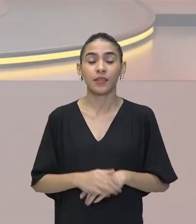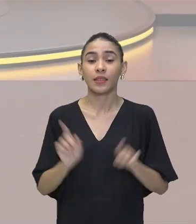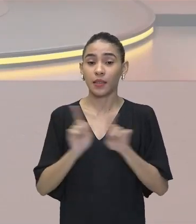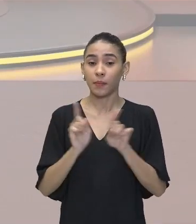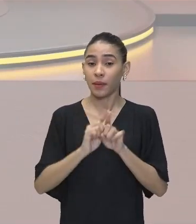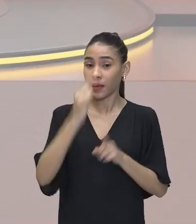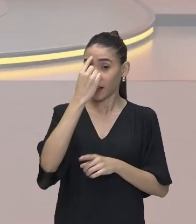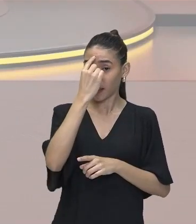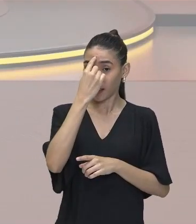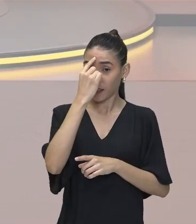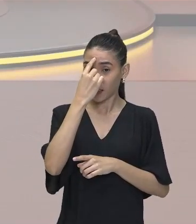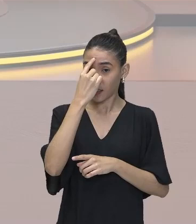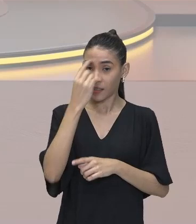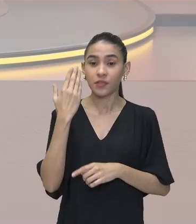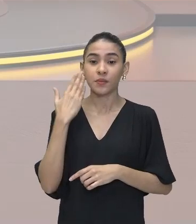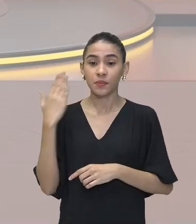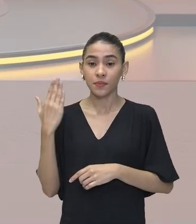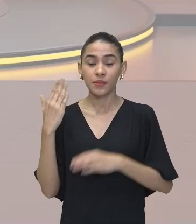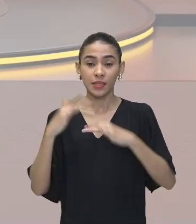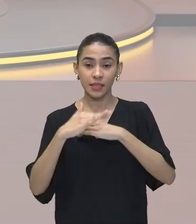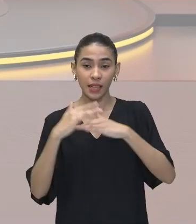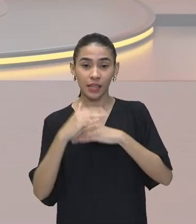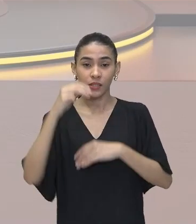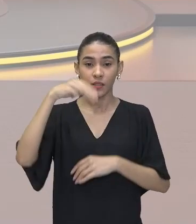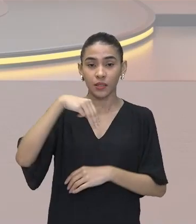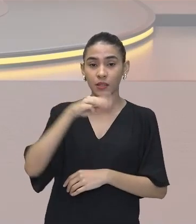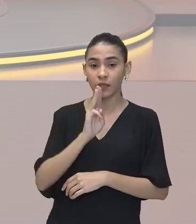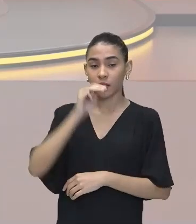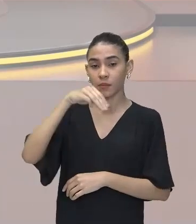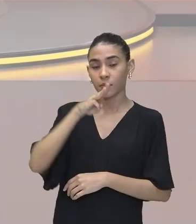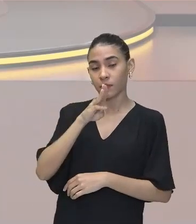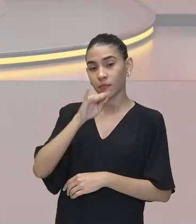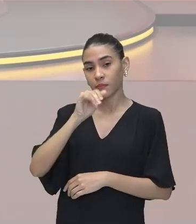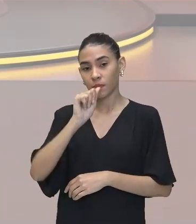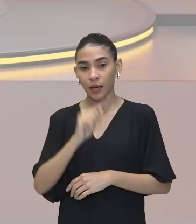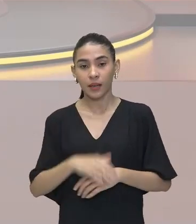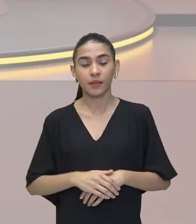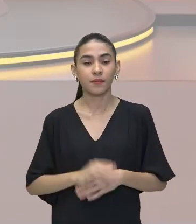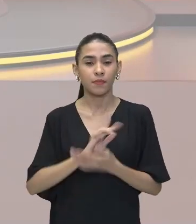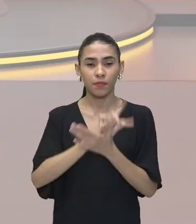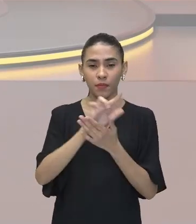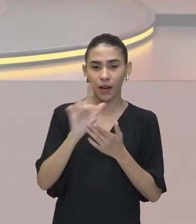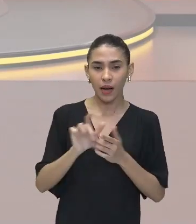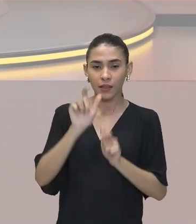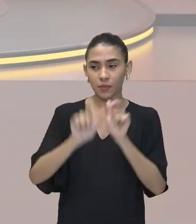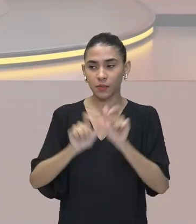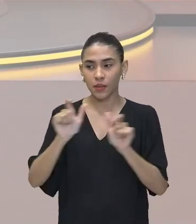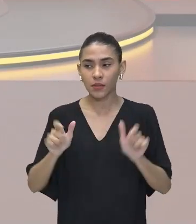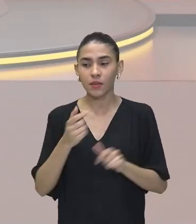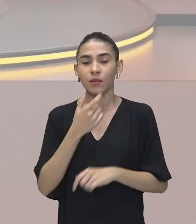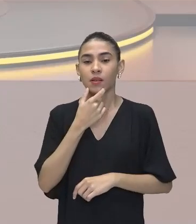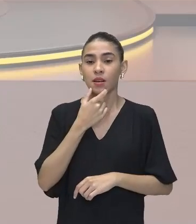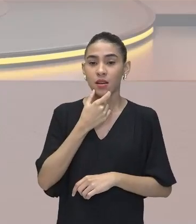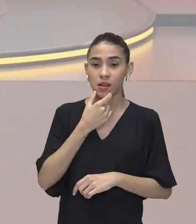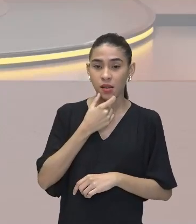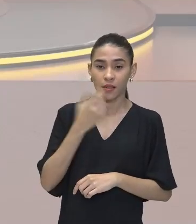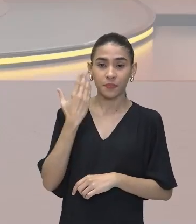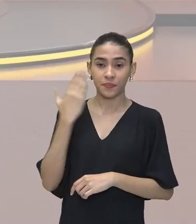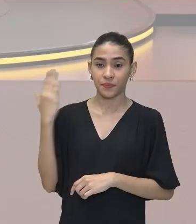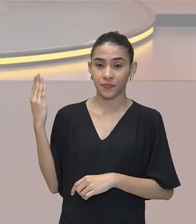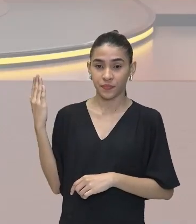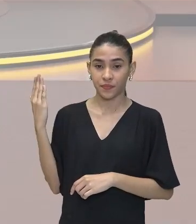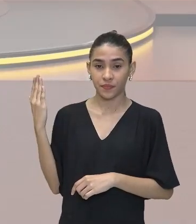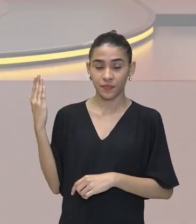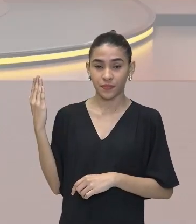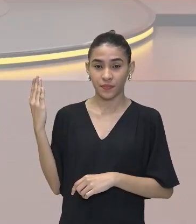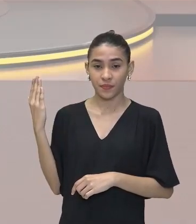Mumbai na Índia, uma cidade que está num país que junta milhões de fiéis num evento religioso,